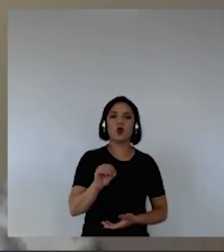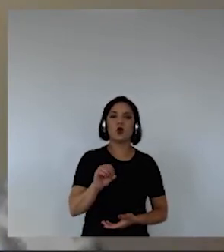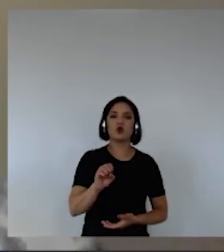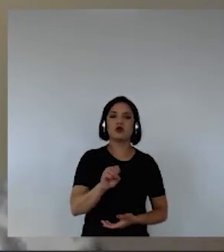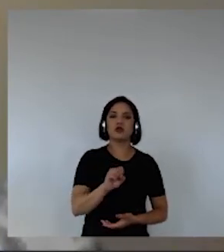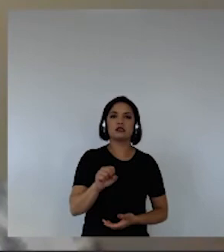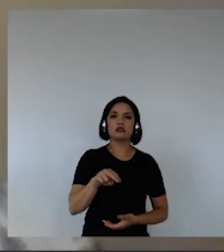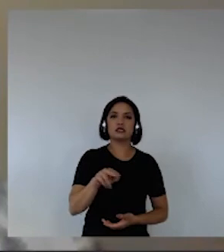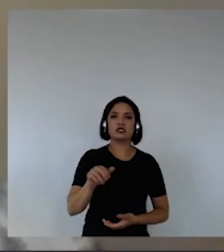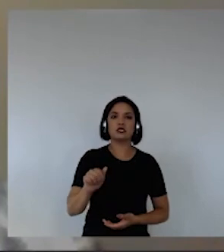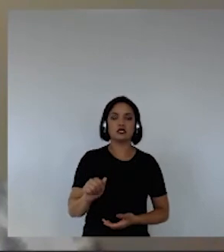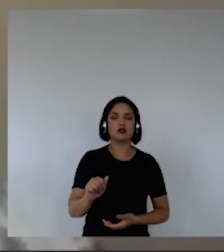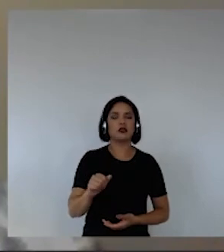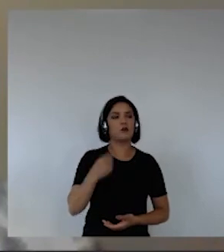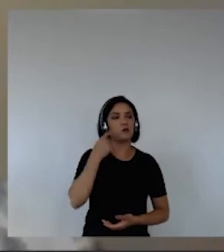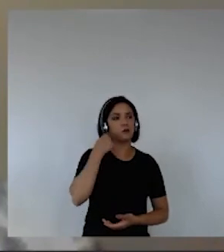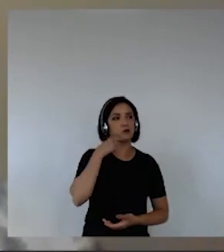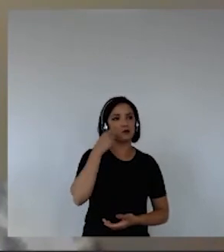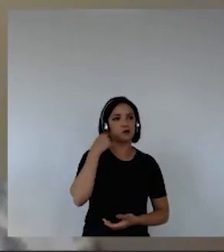Fonseca, advogada.